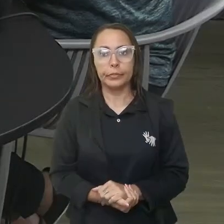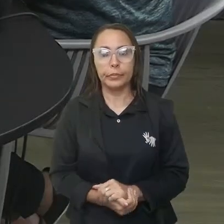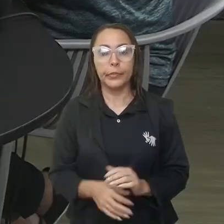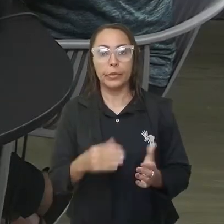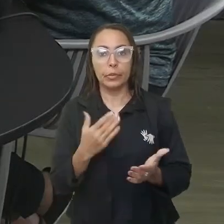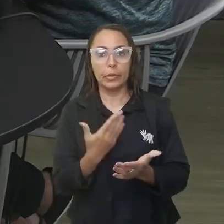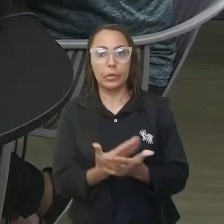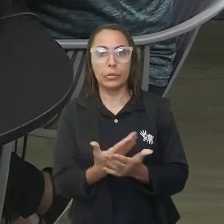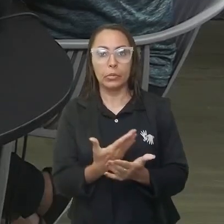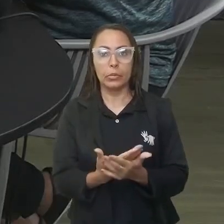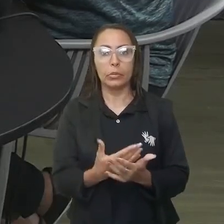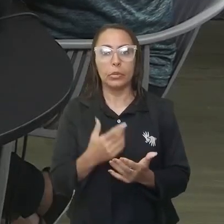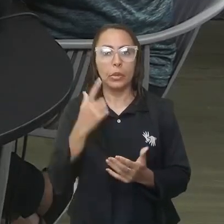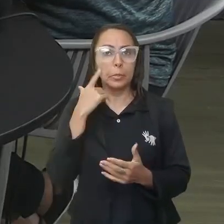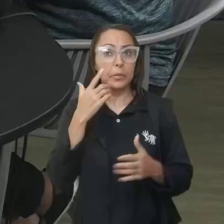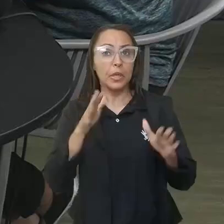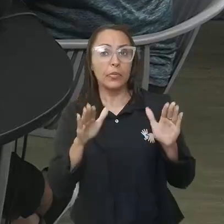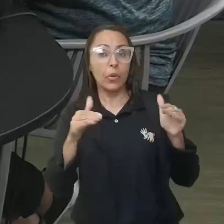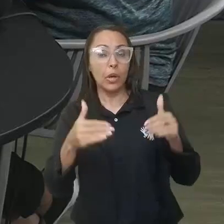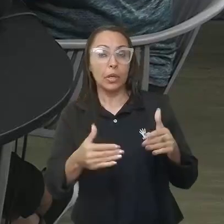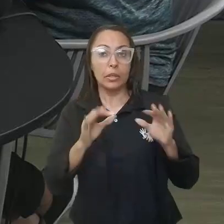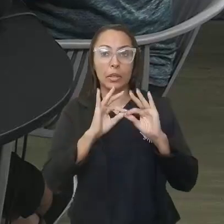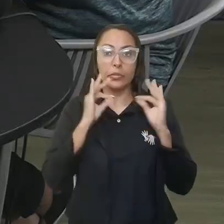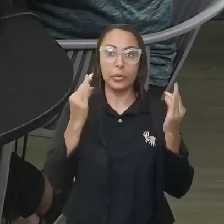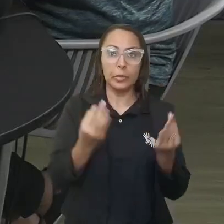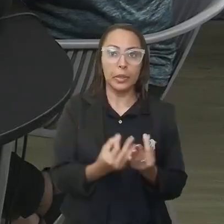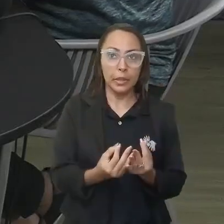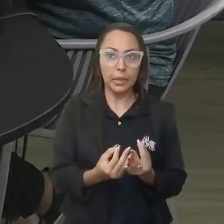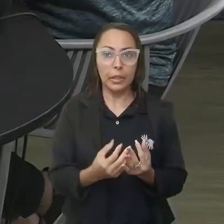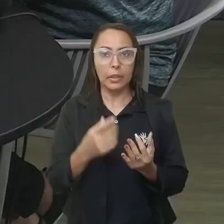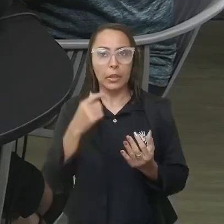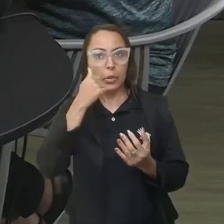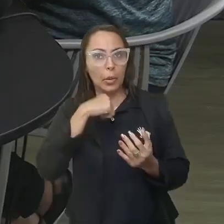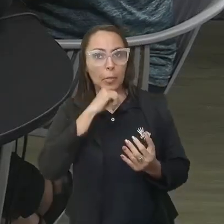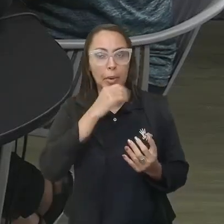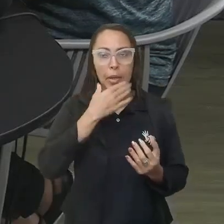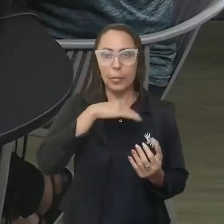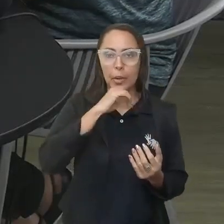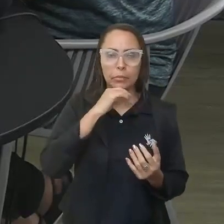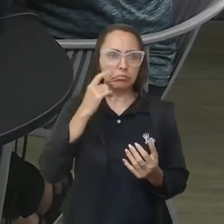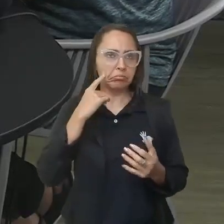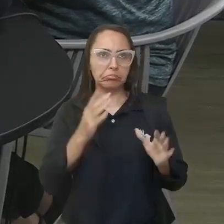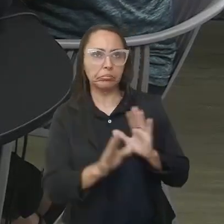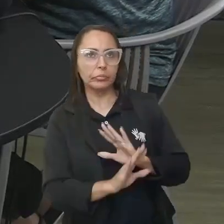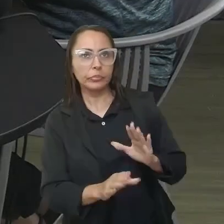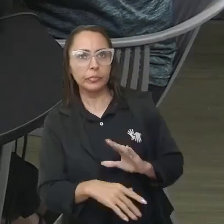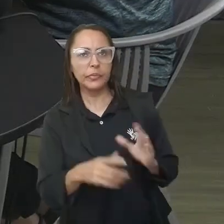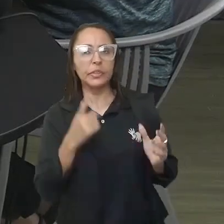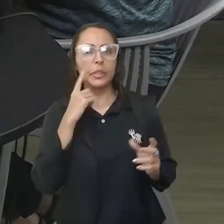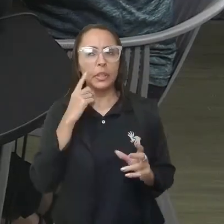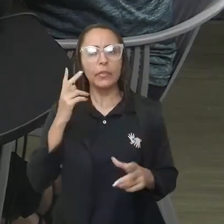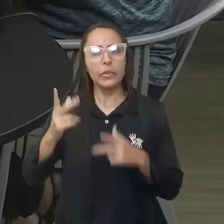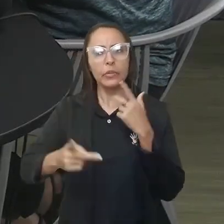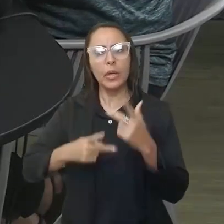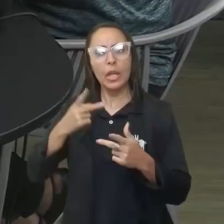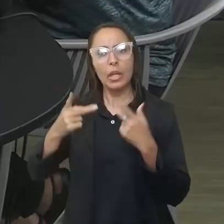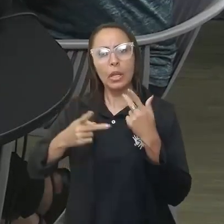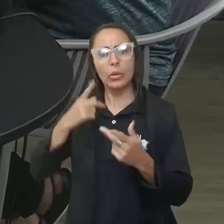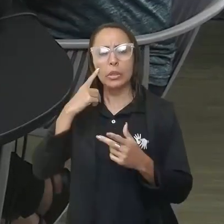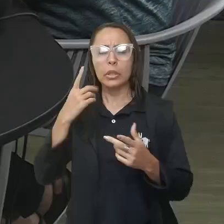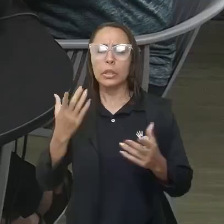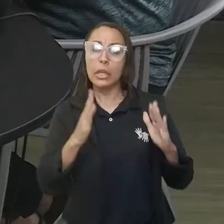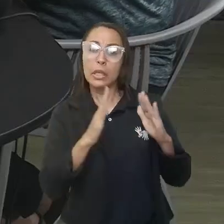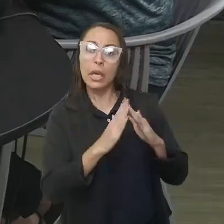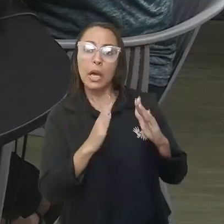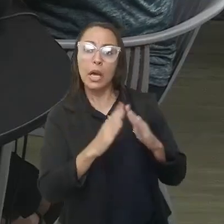vezes, tá tão focado na família que não quer contrariar o pai ou a mãe, que ele tem... É verdade. Ele faz o mesmo discurso que ele escuta em casa, né? Sim. E que ele escuta dentro